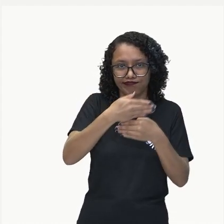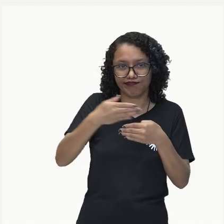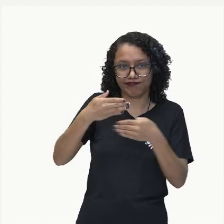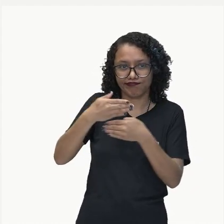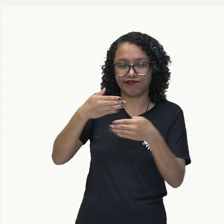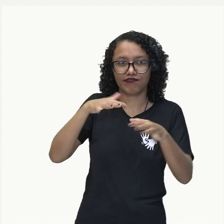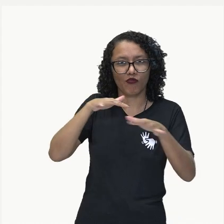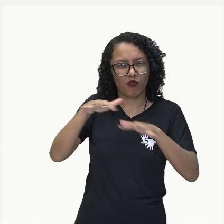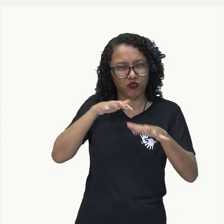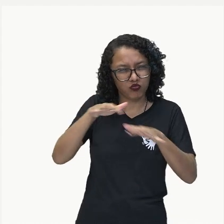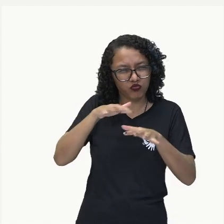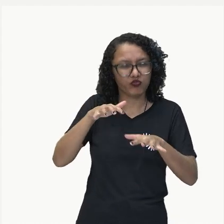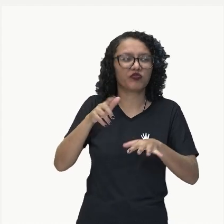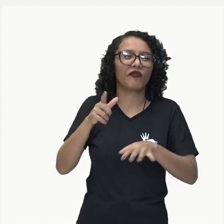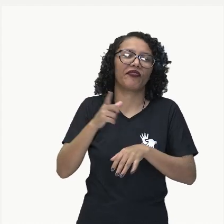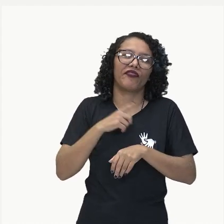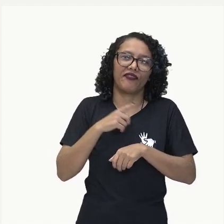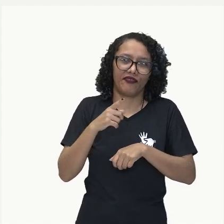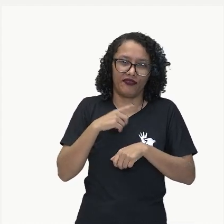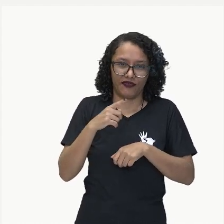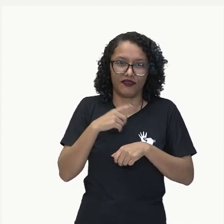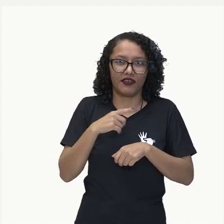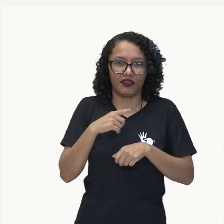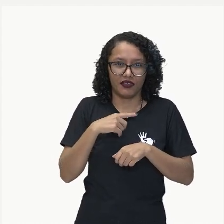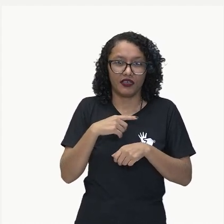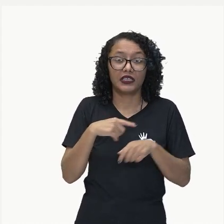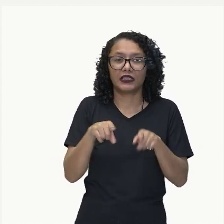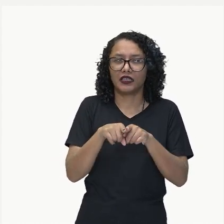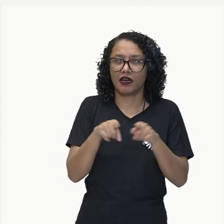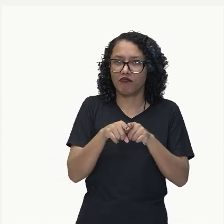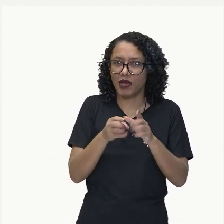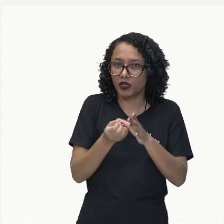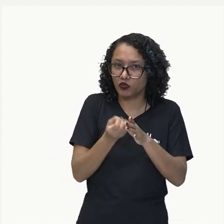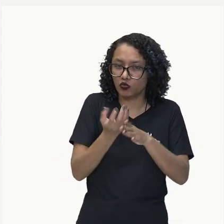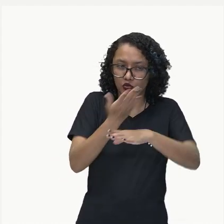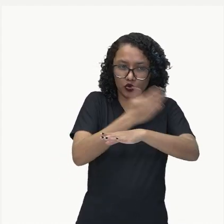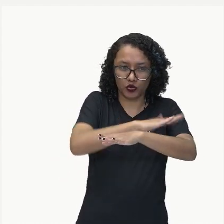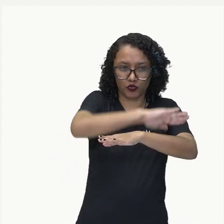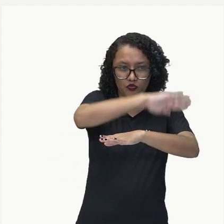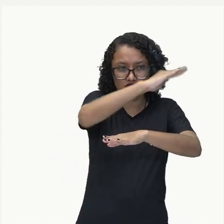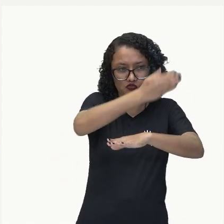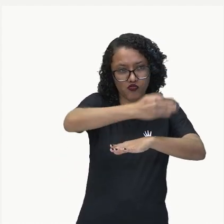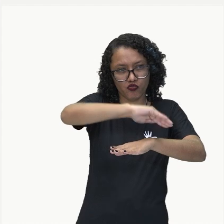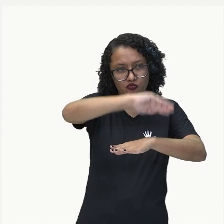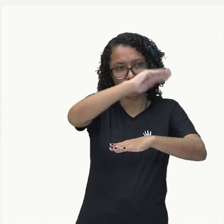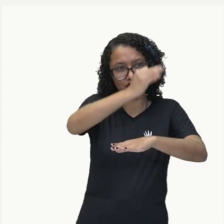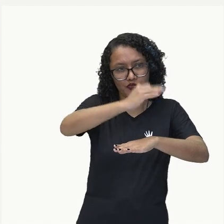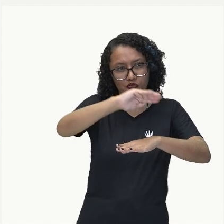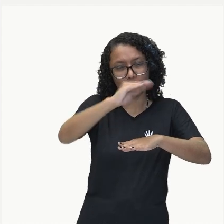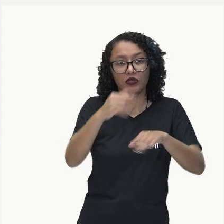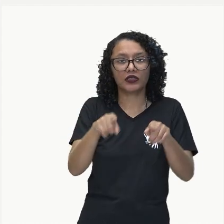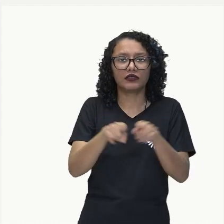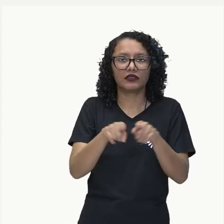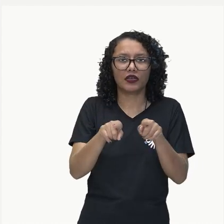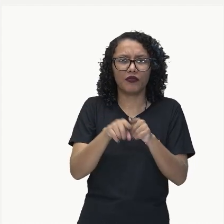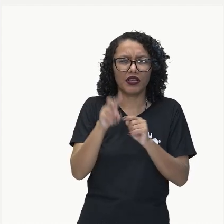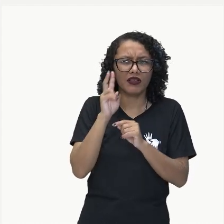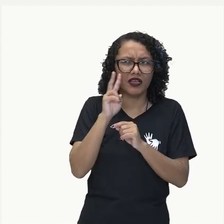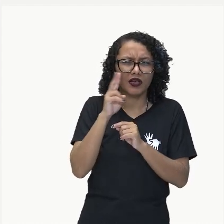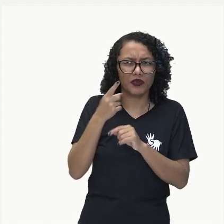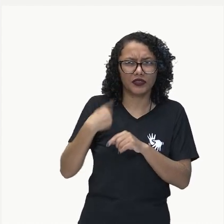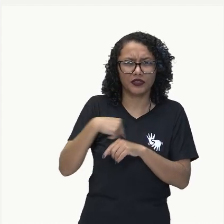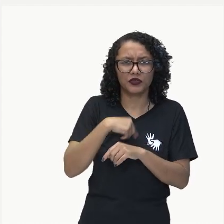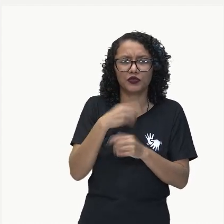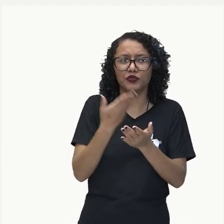consequentemente terremotos, né, surgimento de montanhas, cordilheiras, né? Lembra quando estudamos, né, a